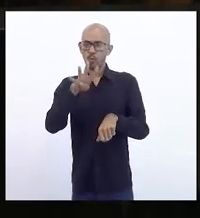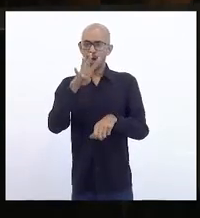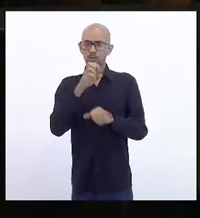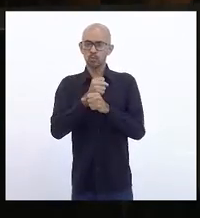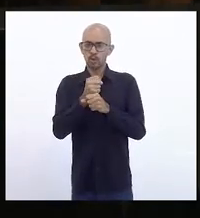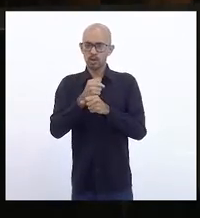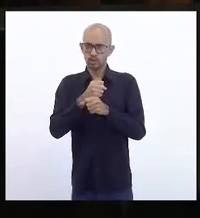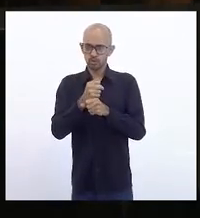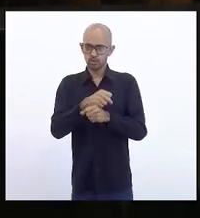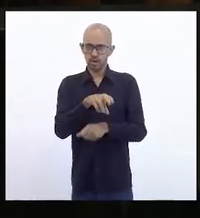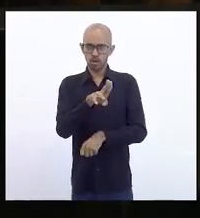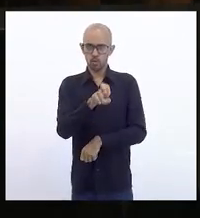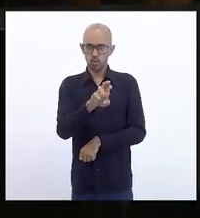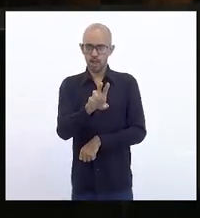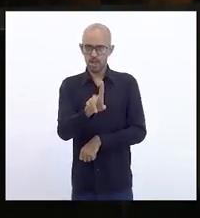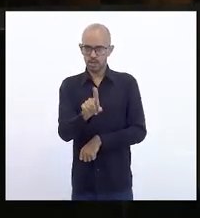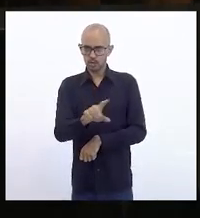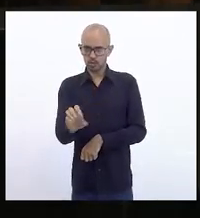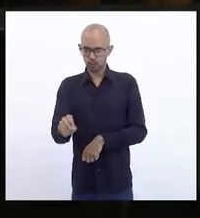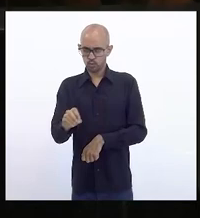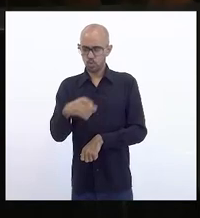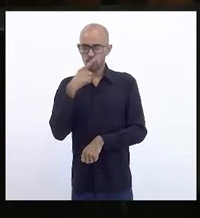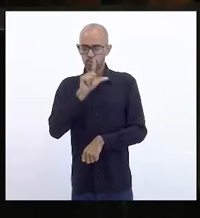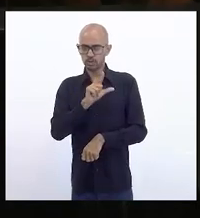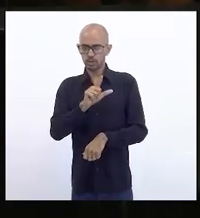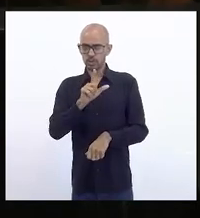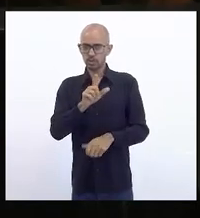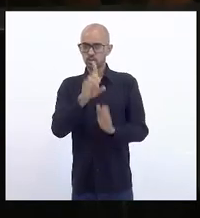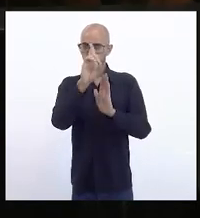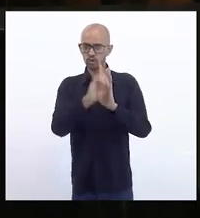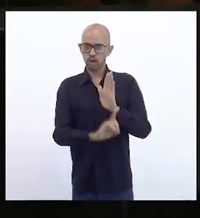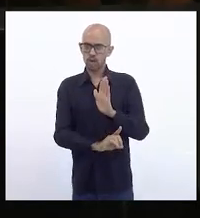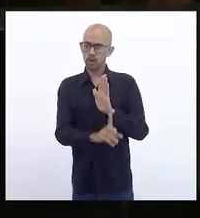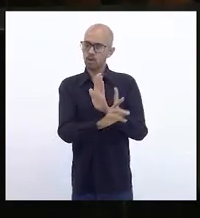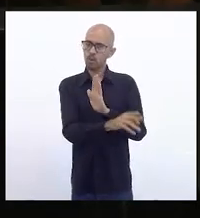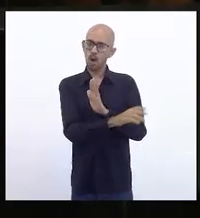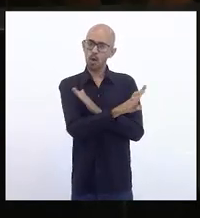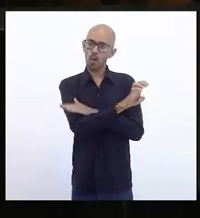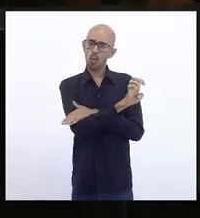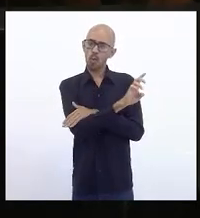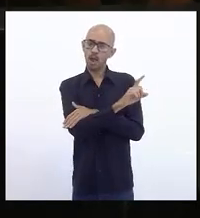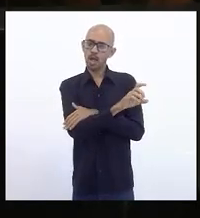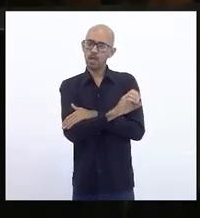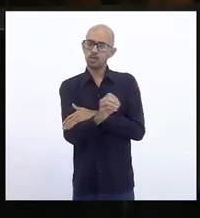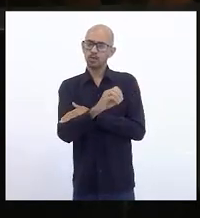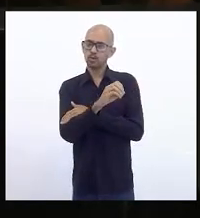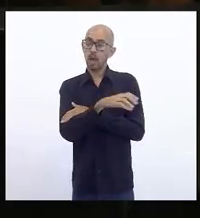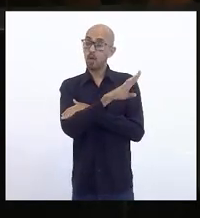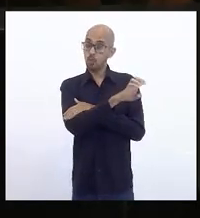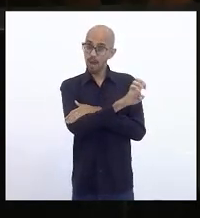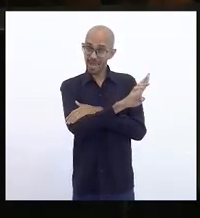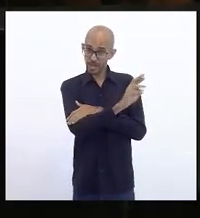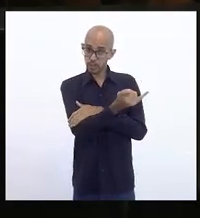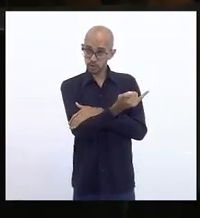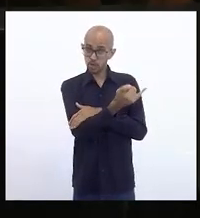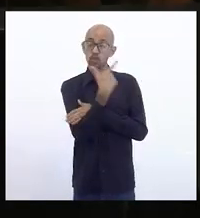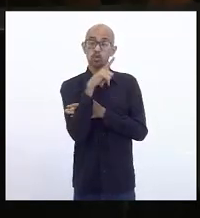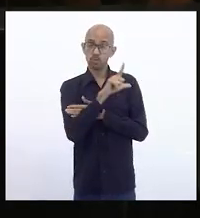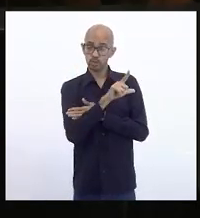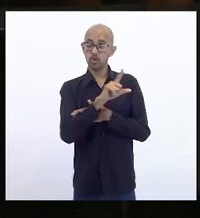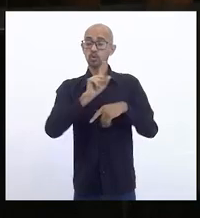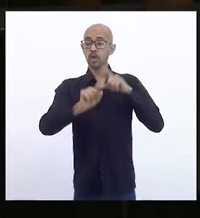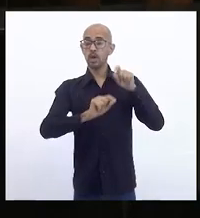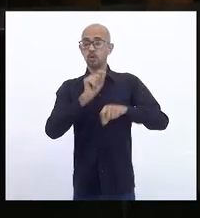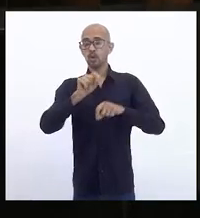4 anos para que a UESO tivesse o mesmo direito que a UERJ conquistou via a EDA da reitoria, que era